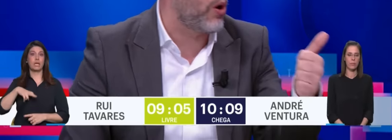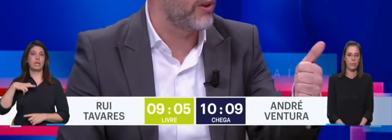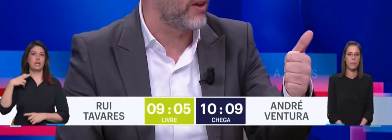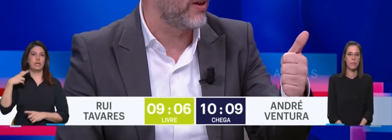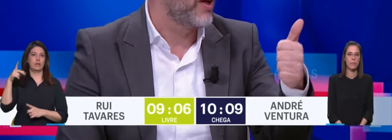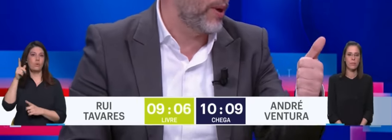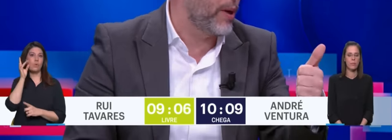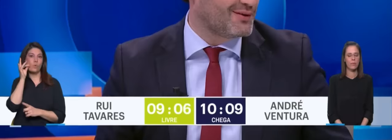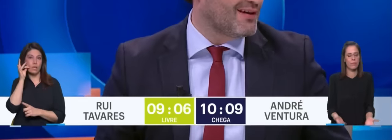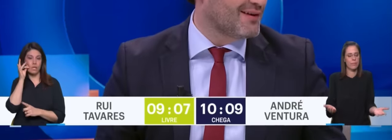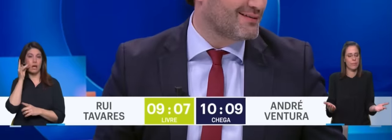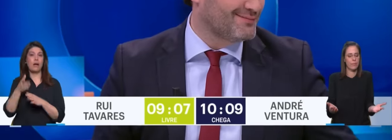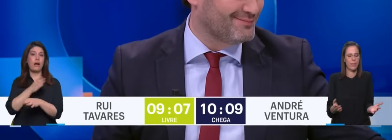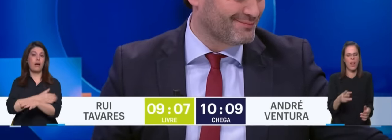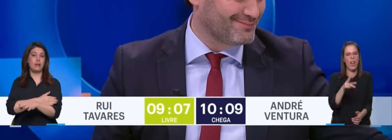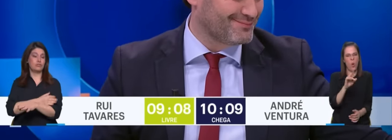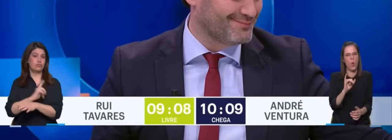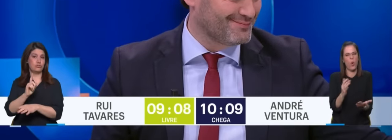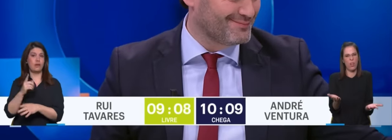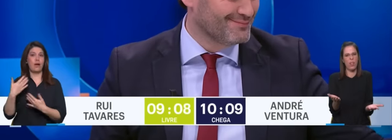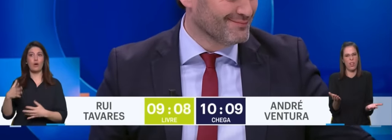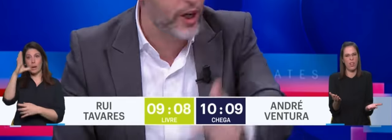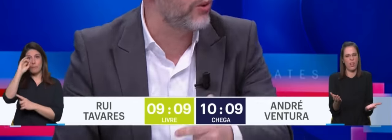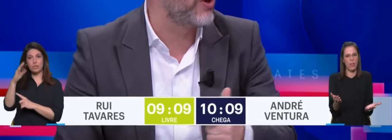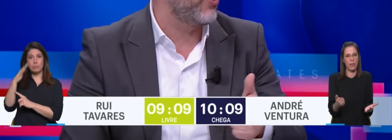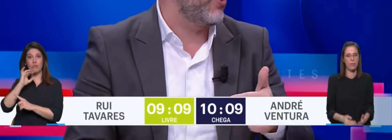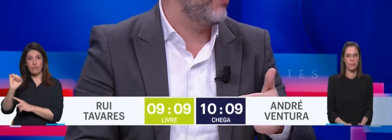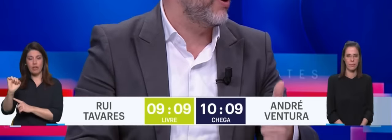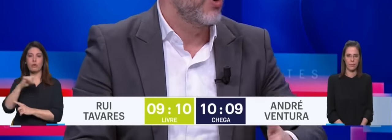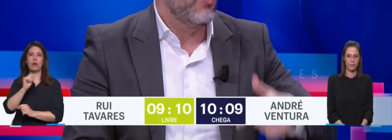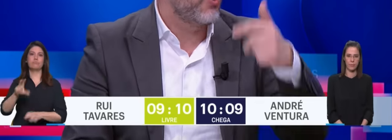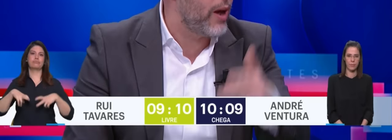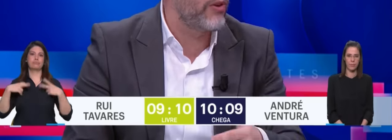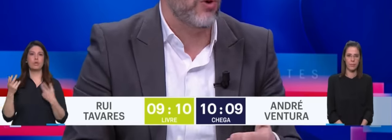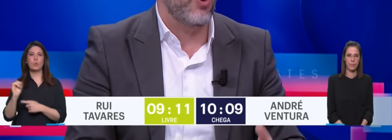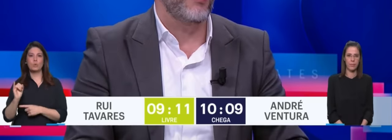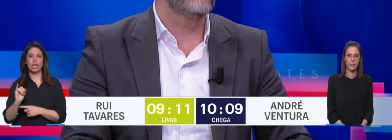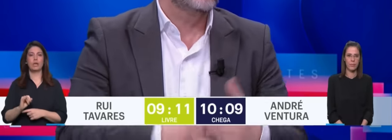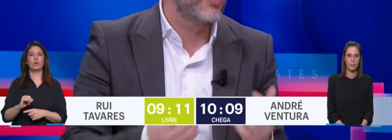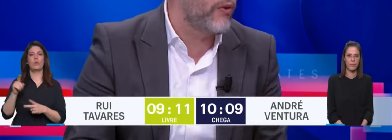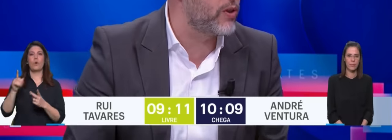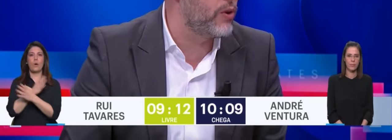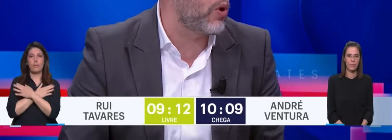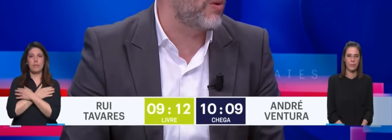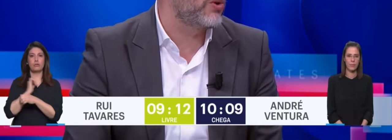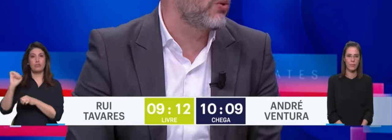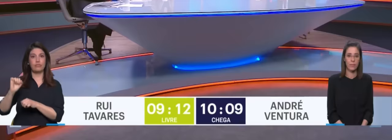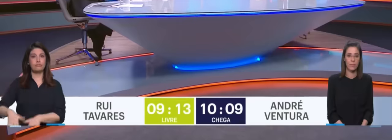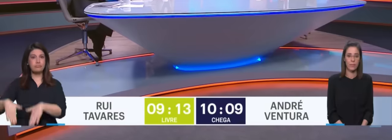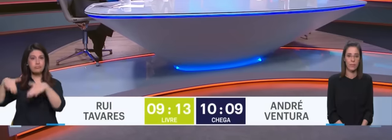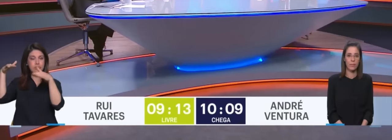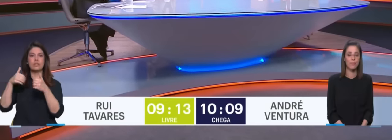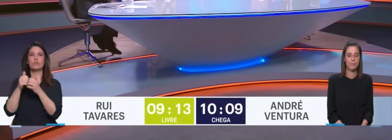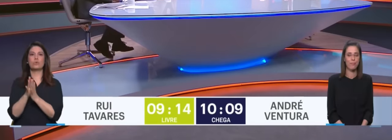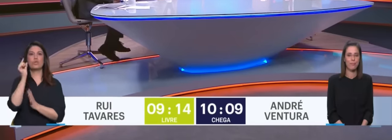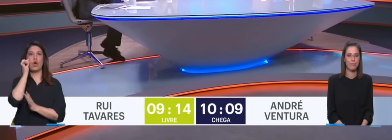Victor orban ser primeiro-ministro mas é o gerro de Victor orban o cunhado de Victor orban os amigos da infância de Victor orban são todos os